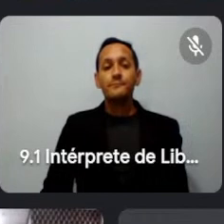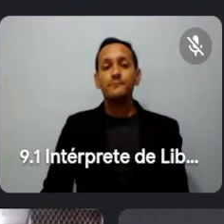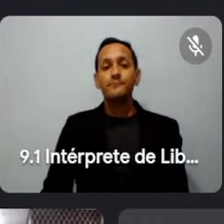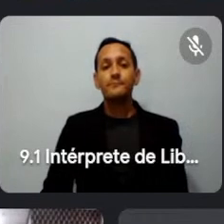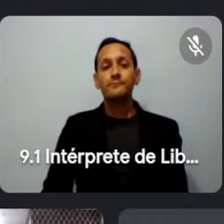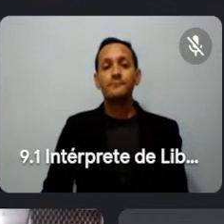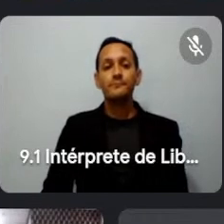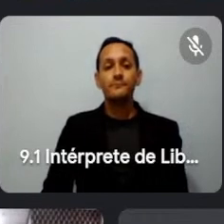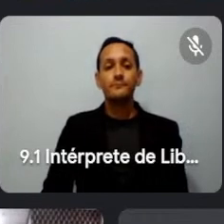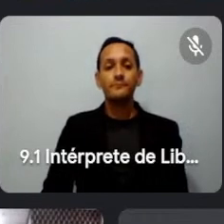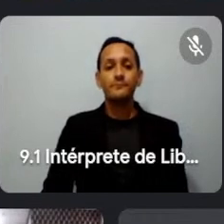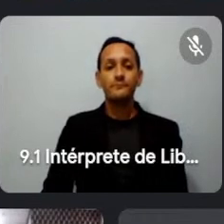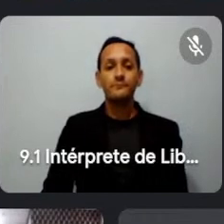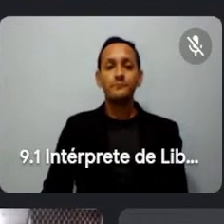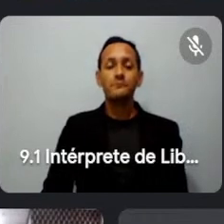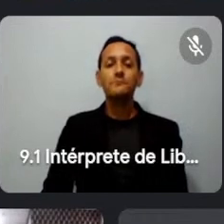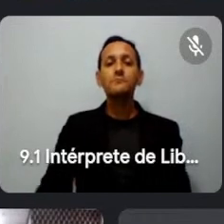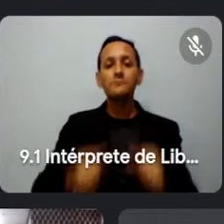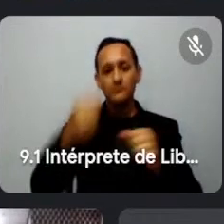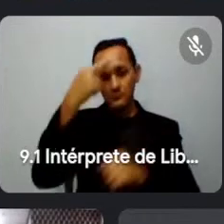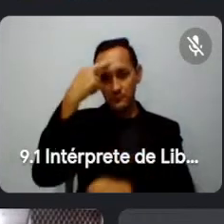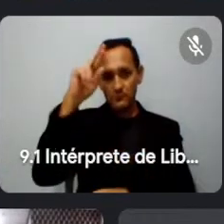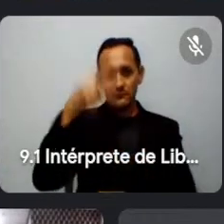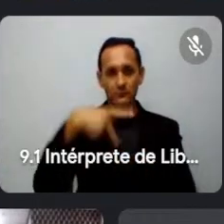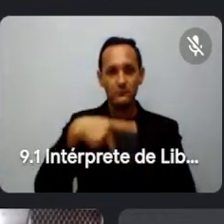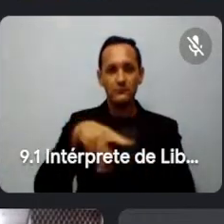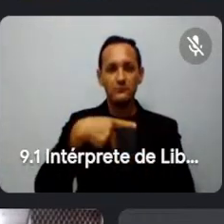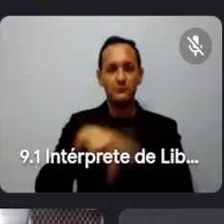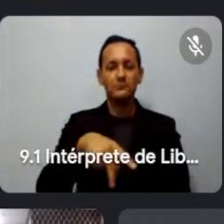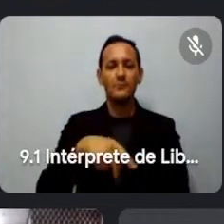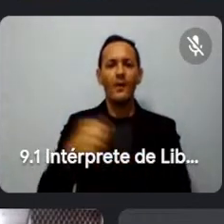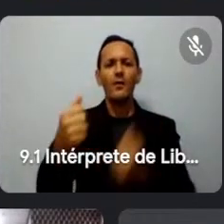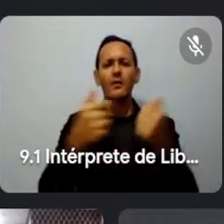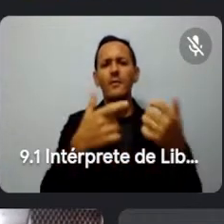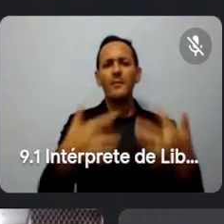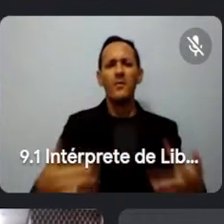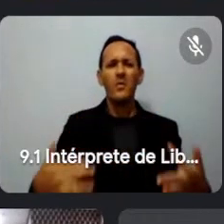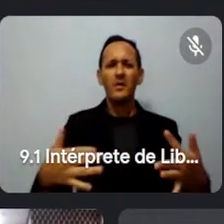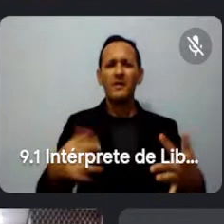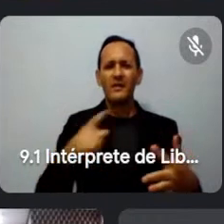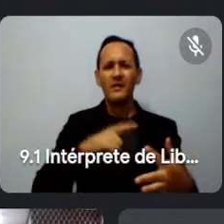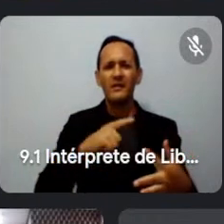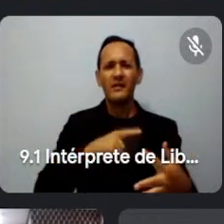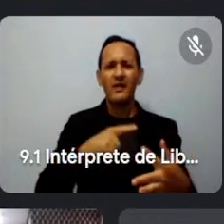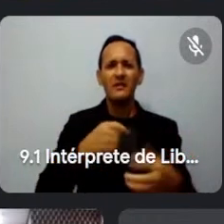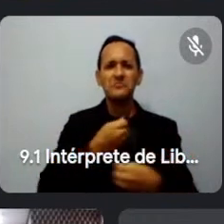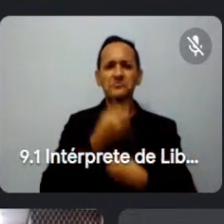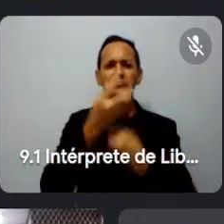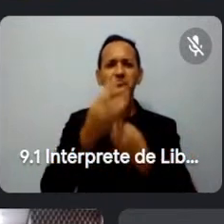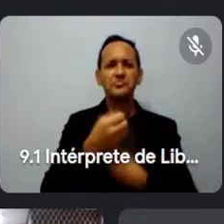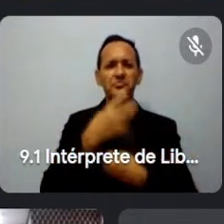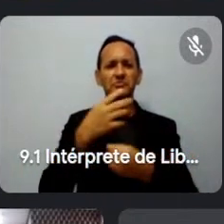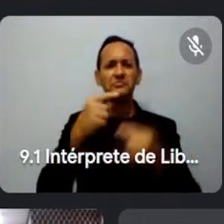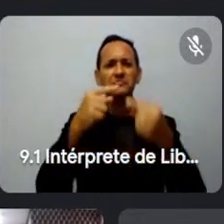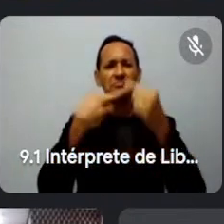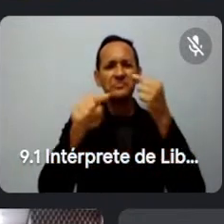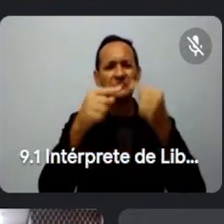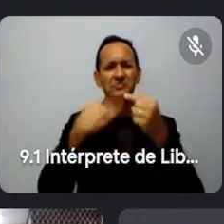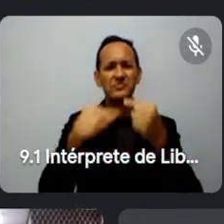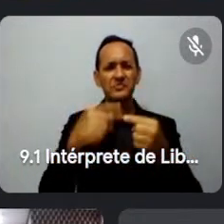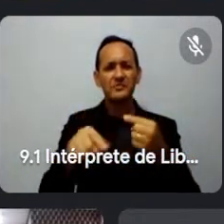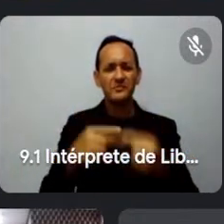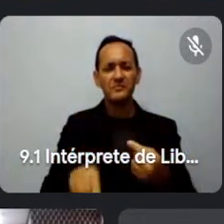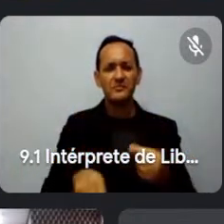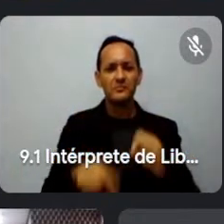o pai disse o presidente eu quero chamar aqui atenção para o antigo